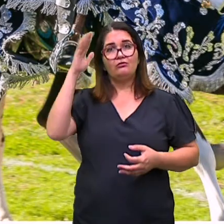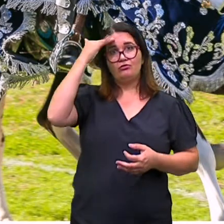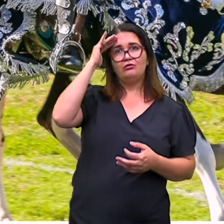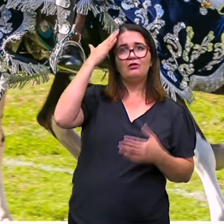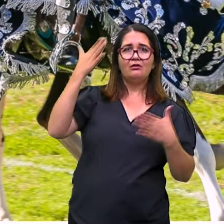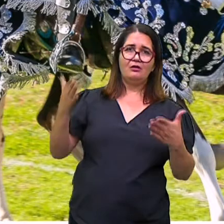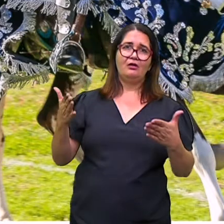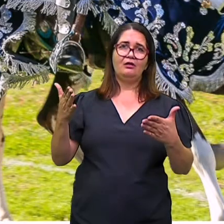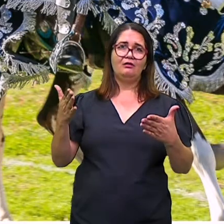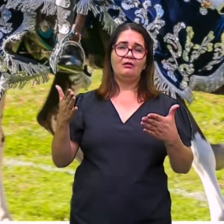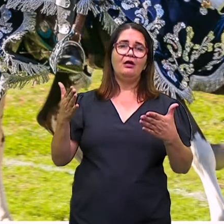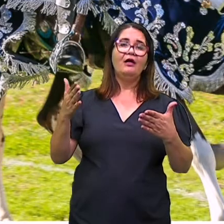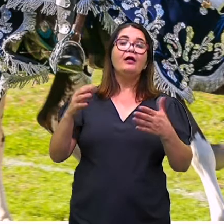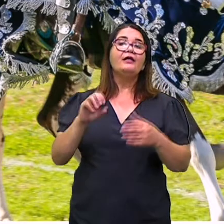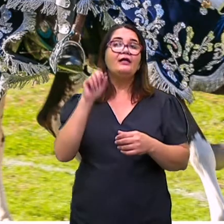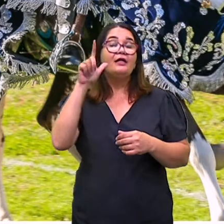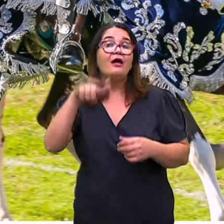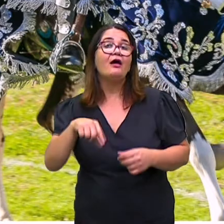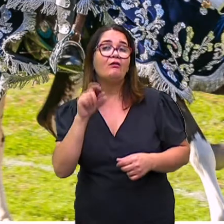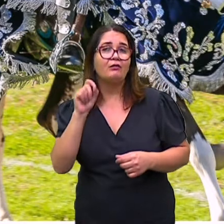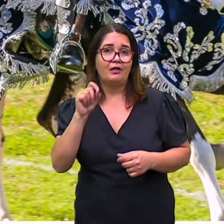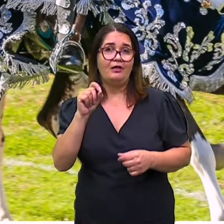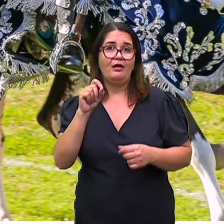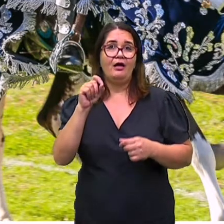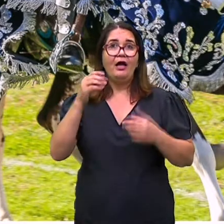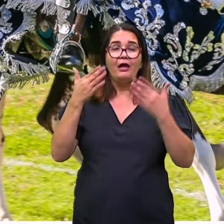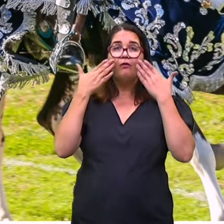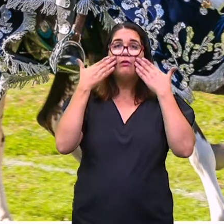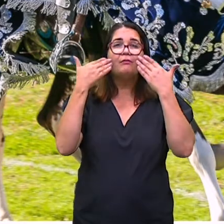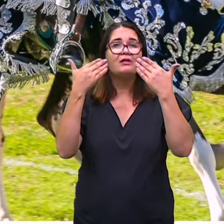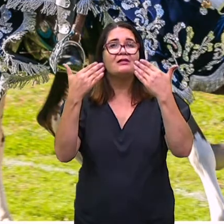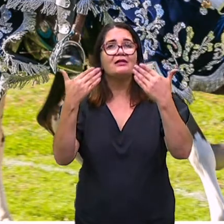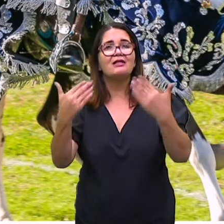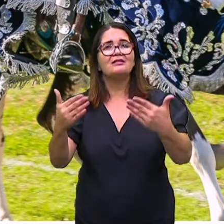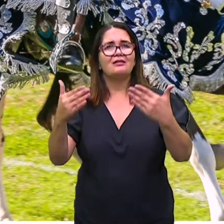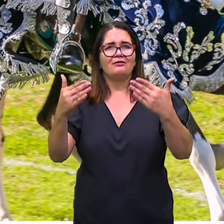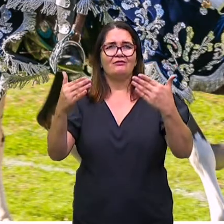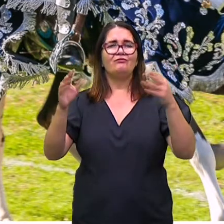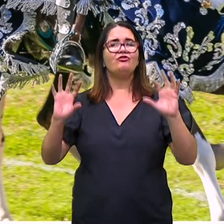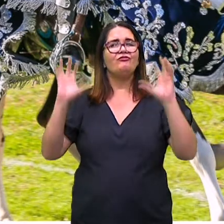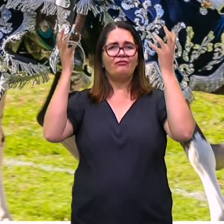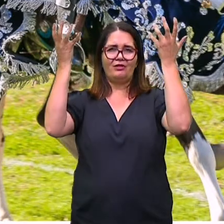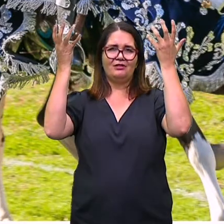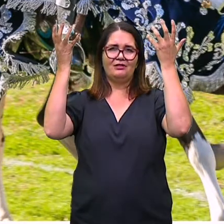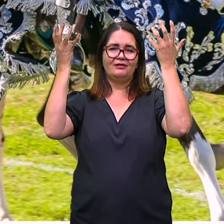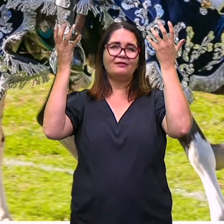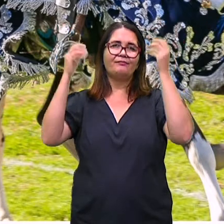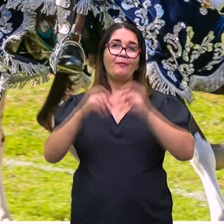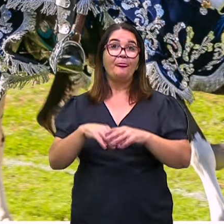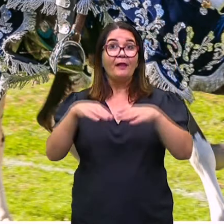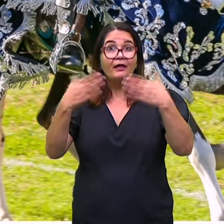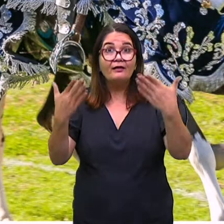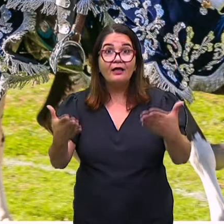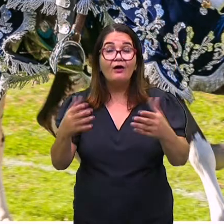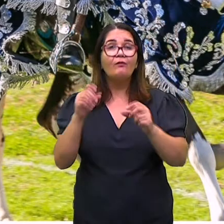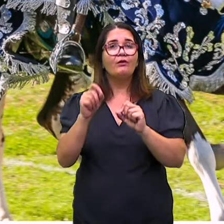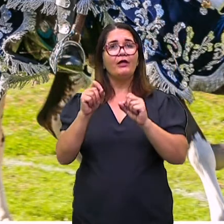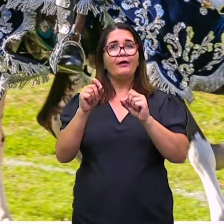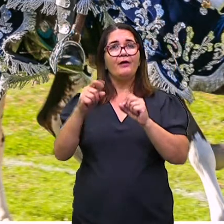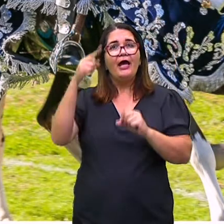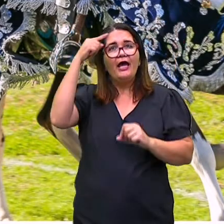uma das mais expressivas do Brasil, é um longo ritual de 3 dias seguidos, cujos